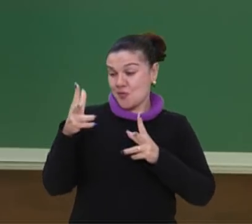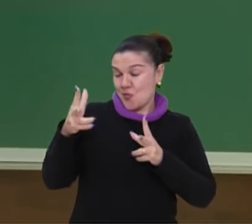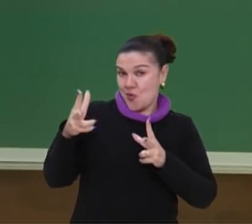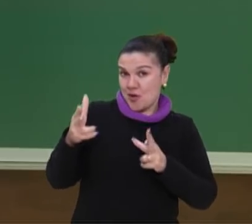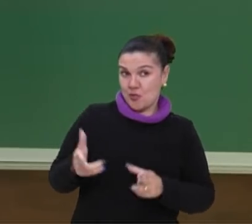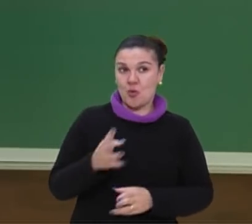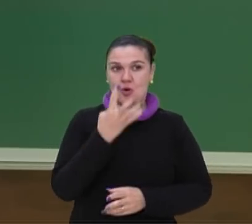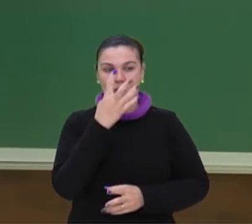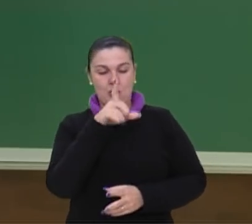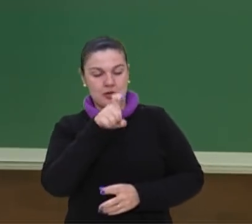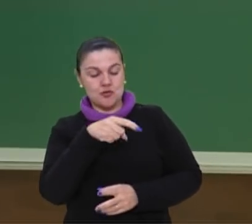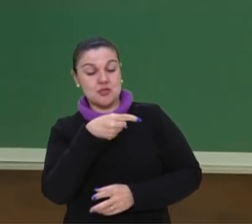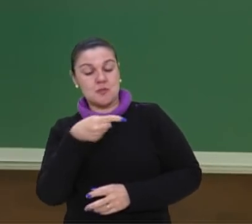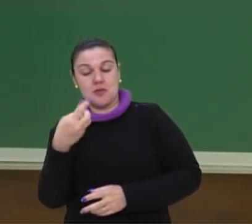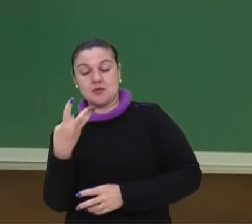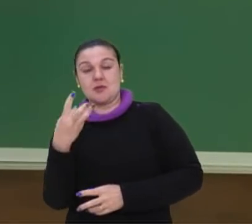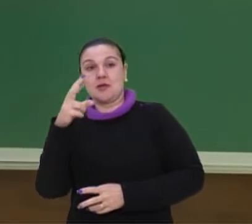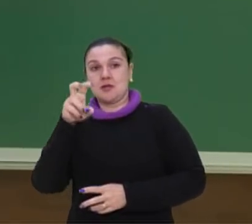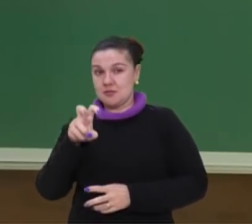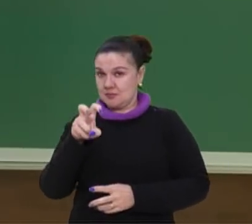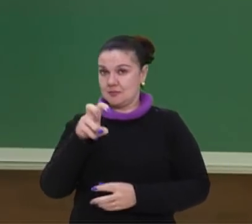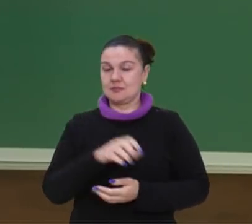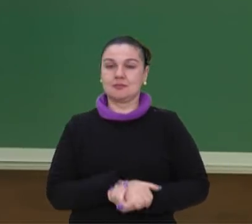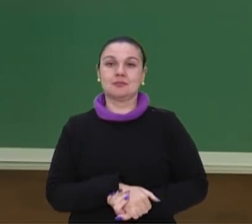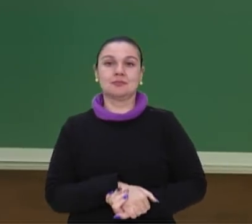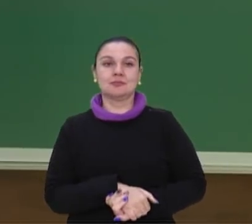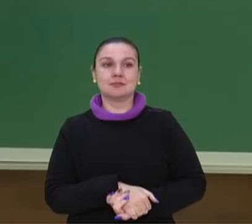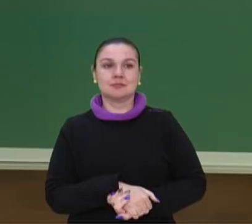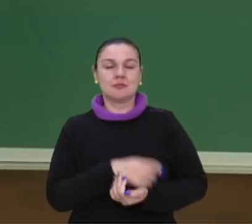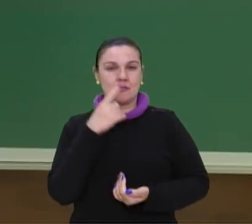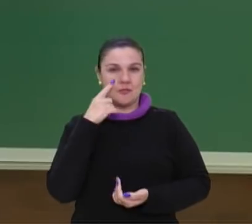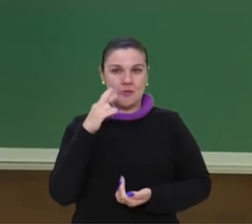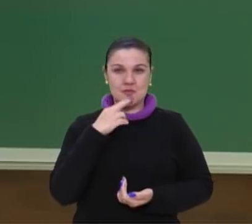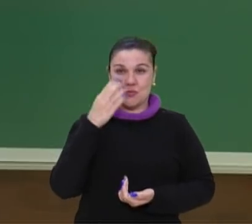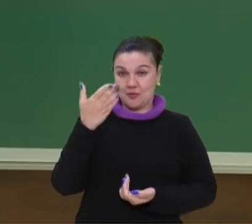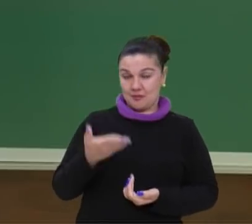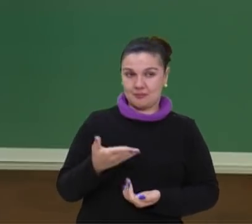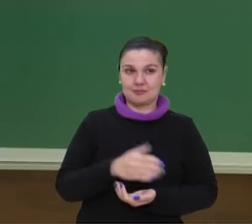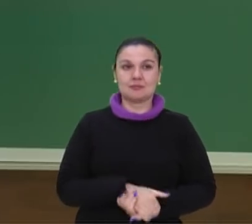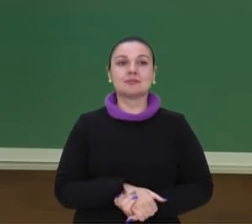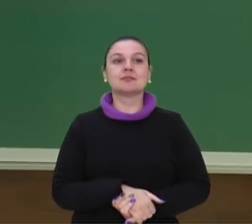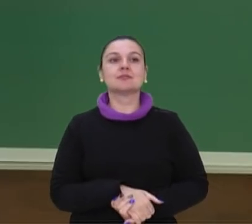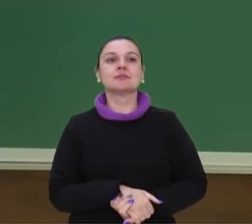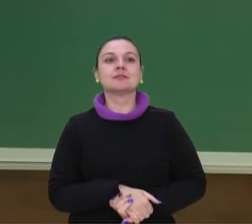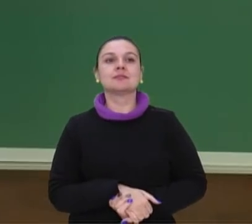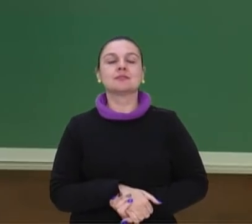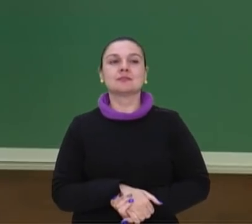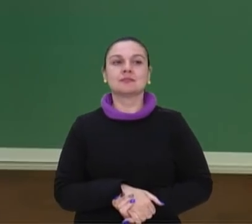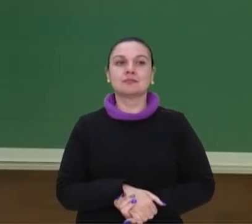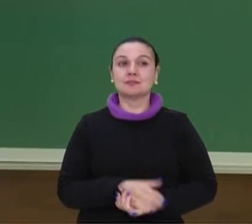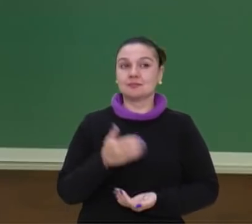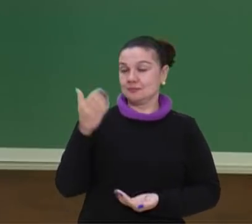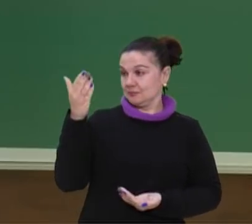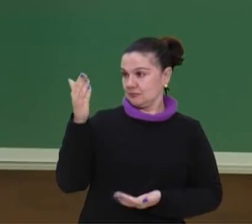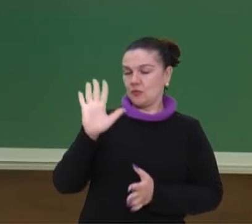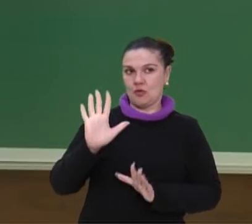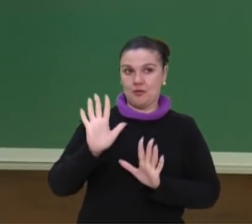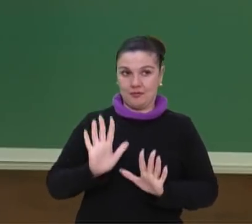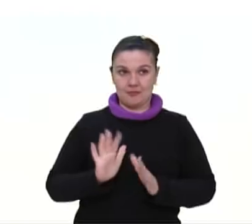igual a 4x menos 35 graus. Vamos resolver o valor de x? Então, vamos lá, com